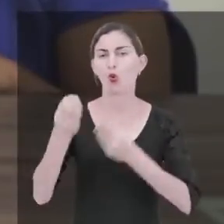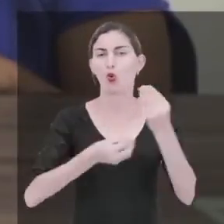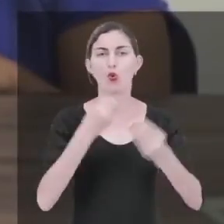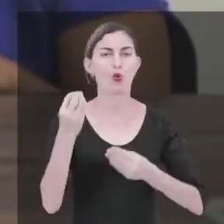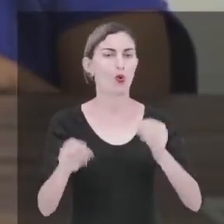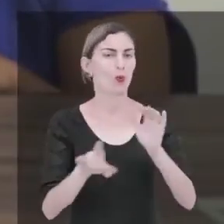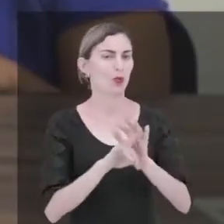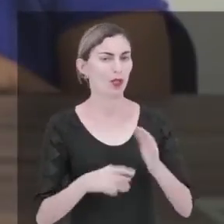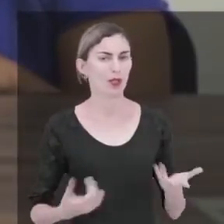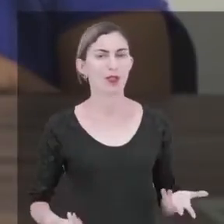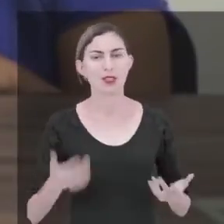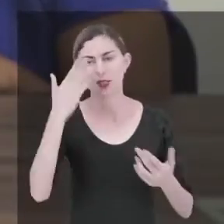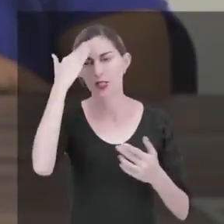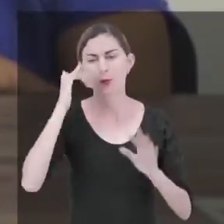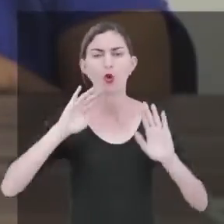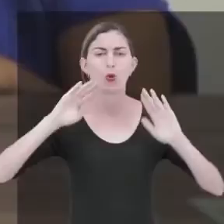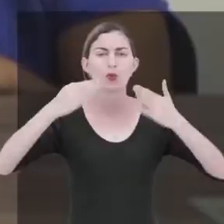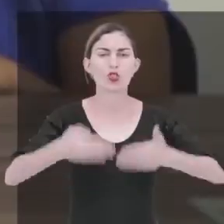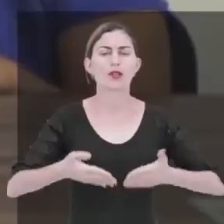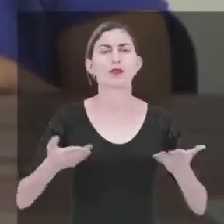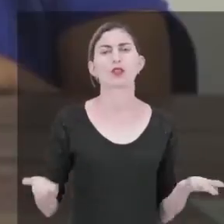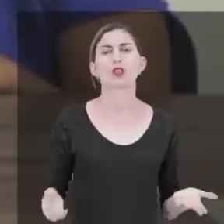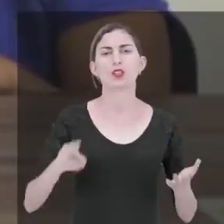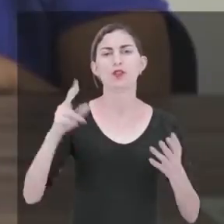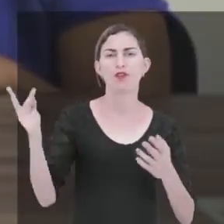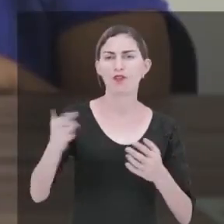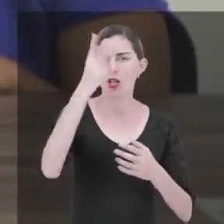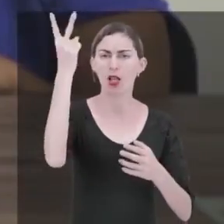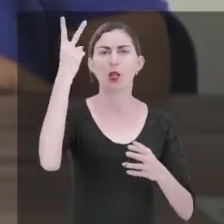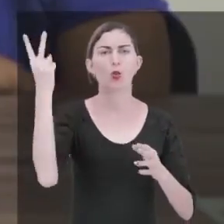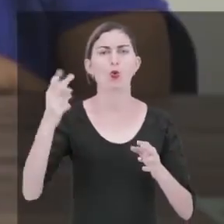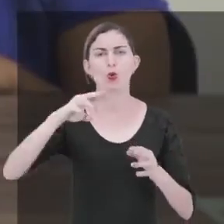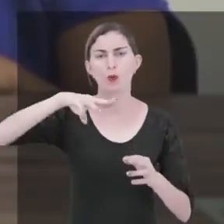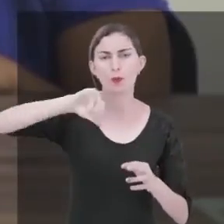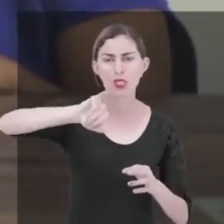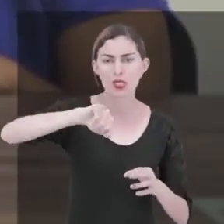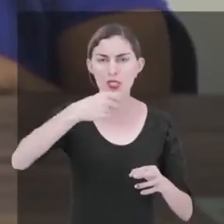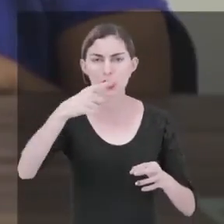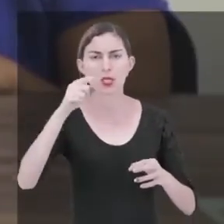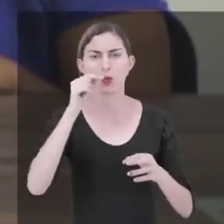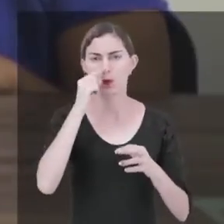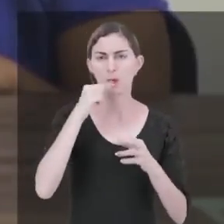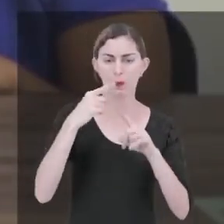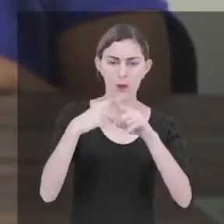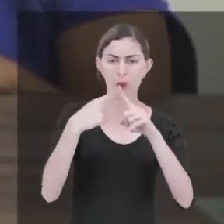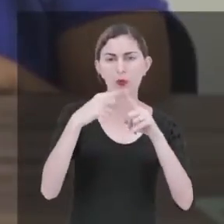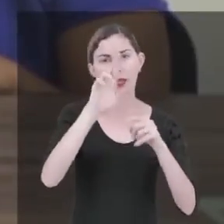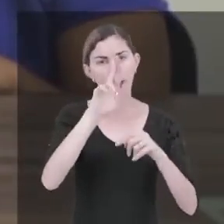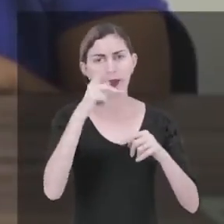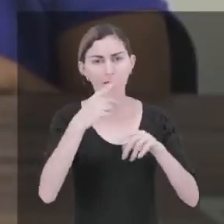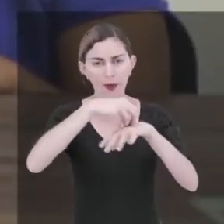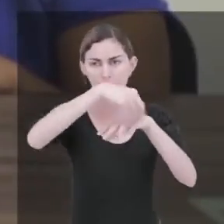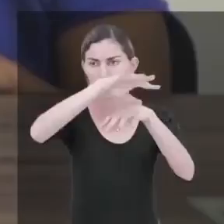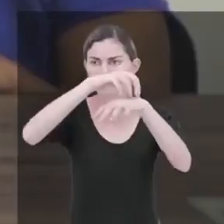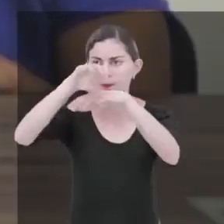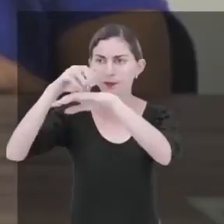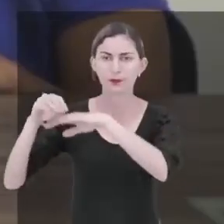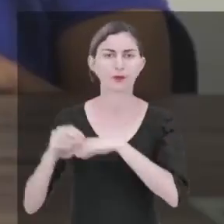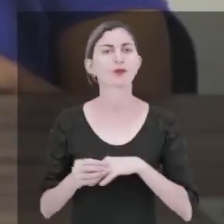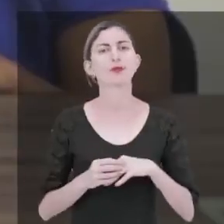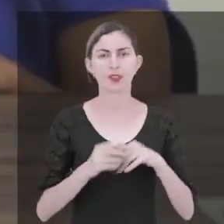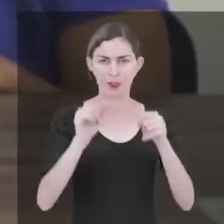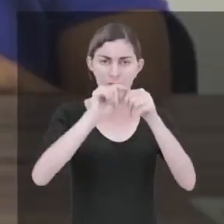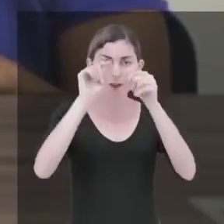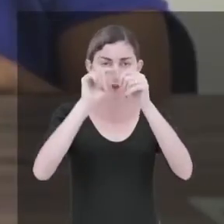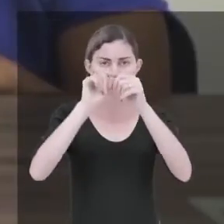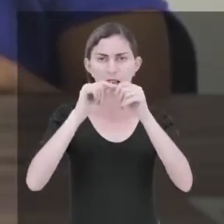todo. É saber quais os objetivos da organização, qual é a missão, quais são os valores, porque o RH é um reprodutor disso. O RH é